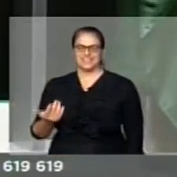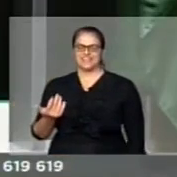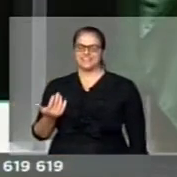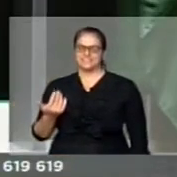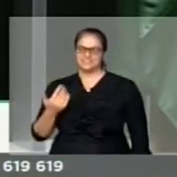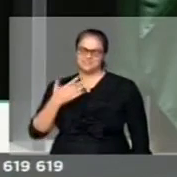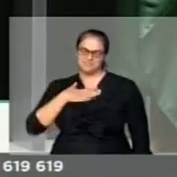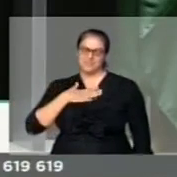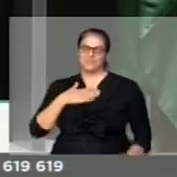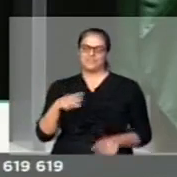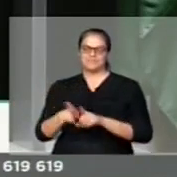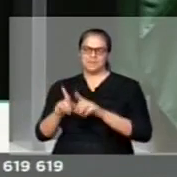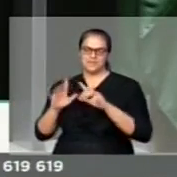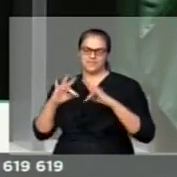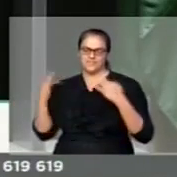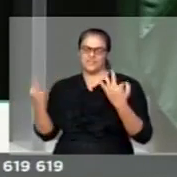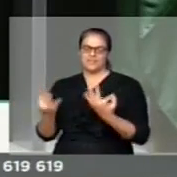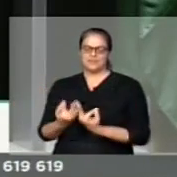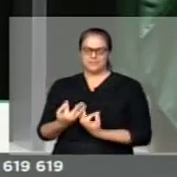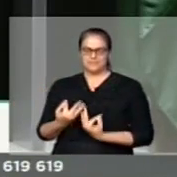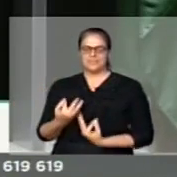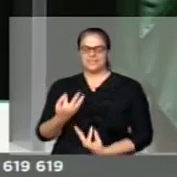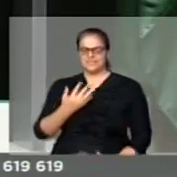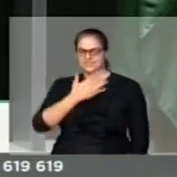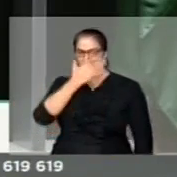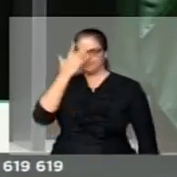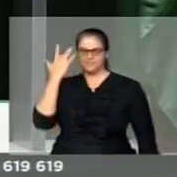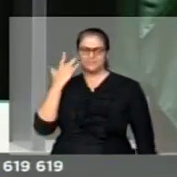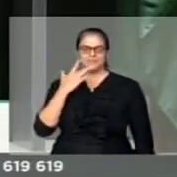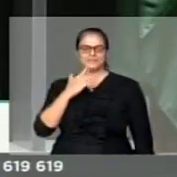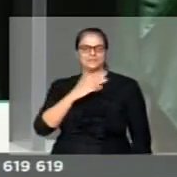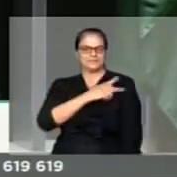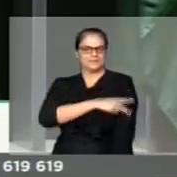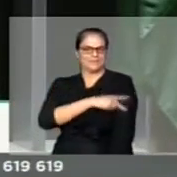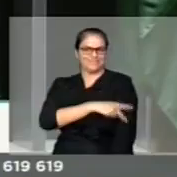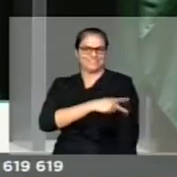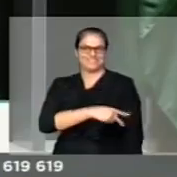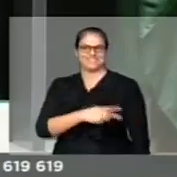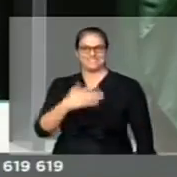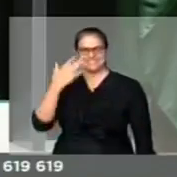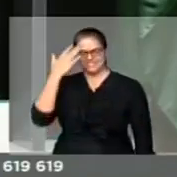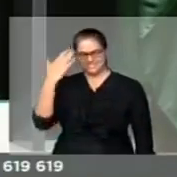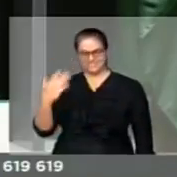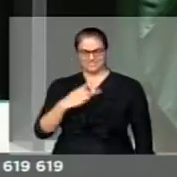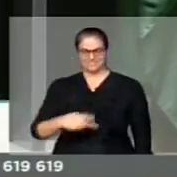em nome de toda a nossa família, de todos os piauienses. Muito obrigado, senhor presidente.